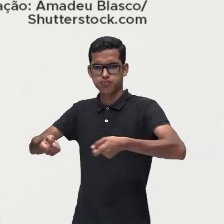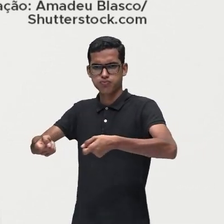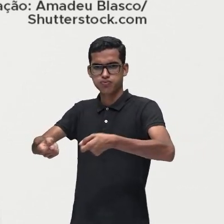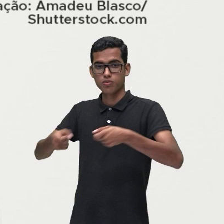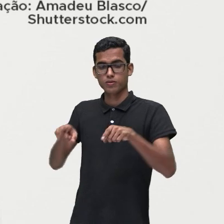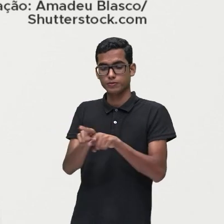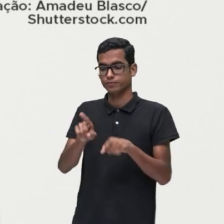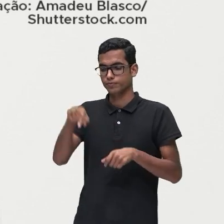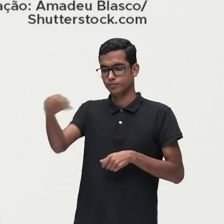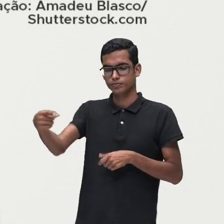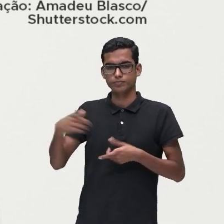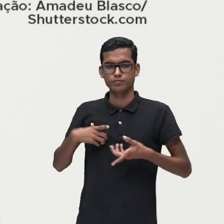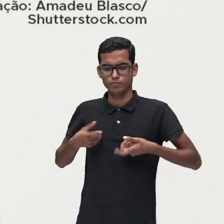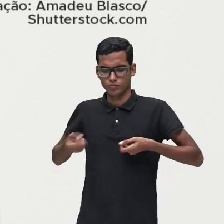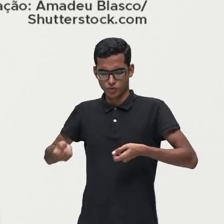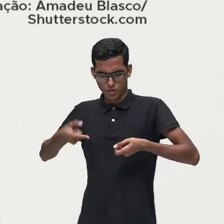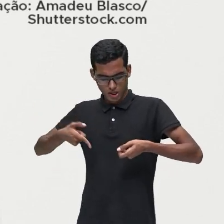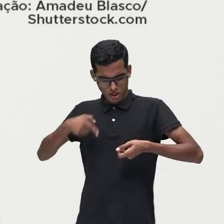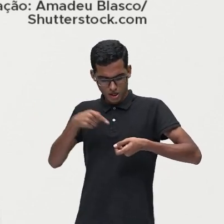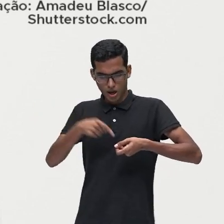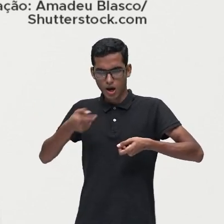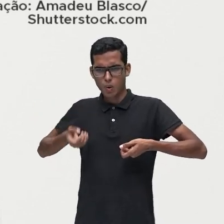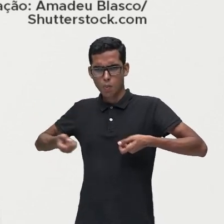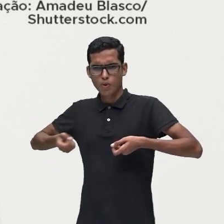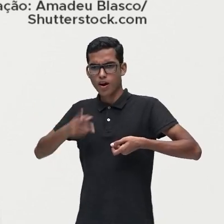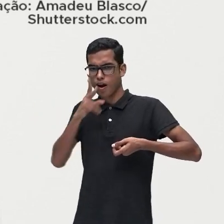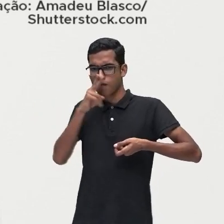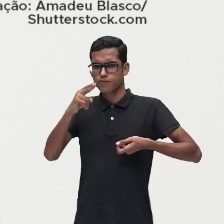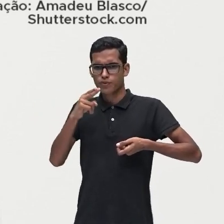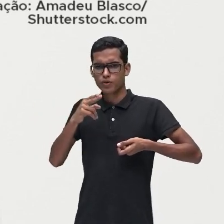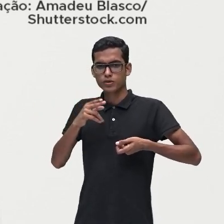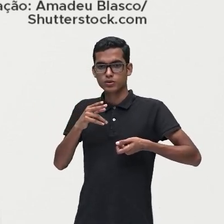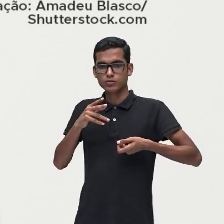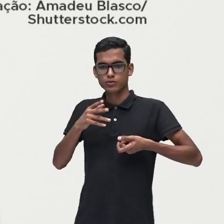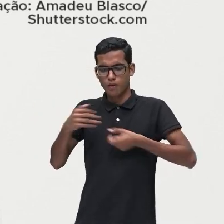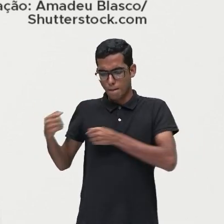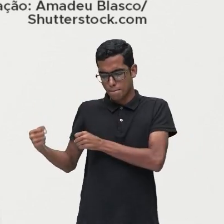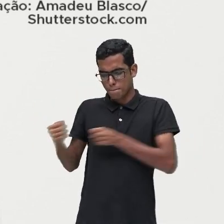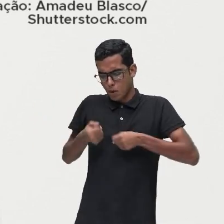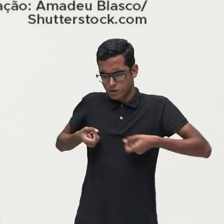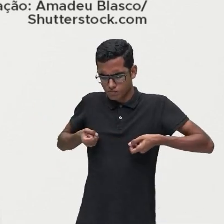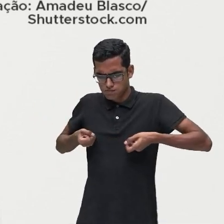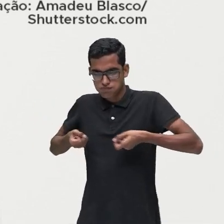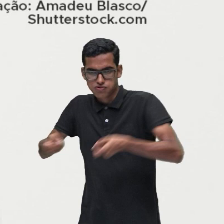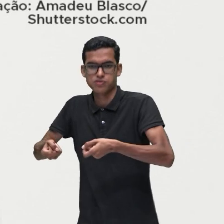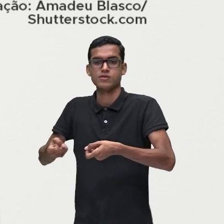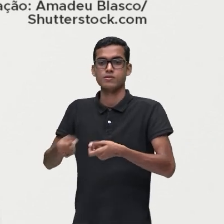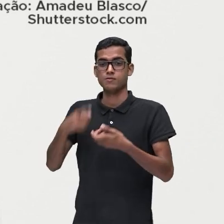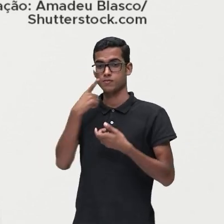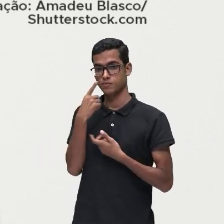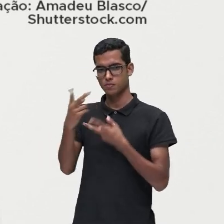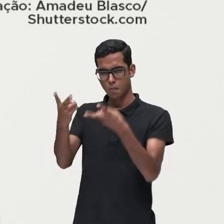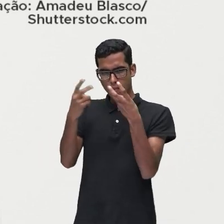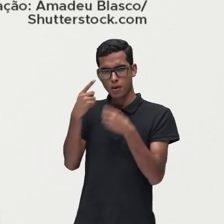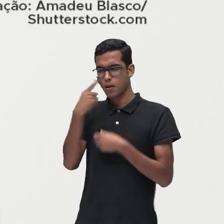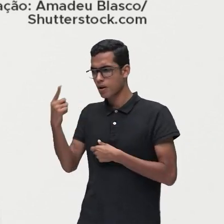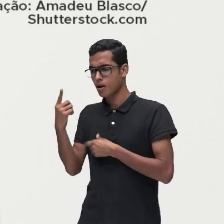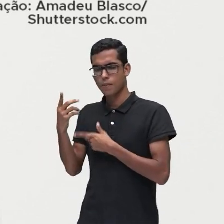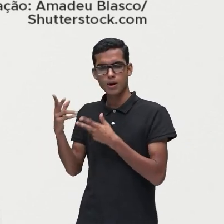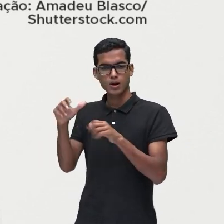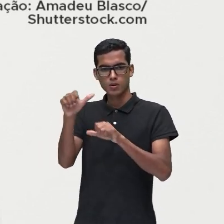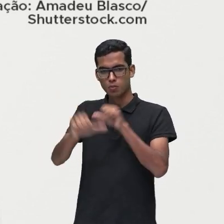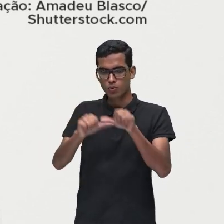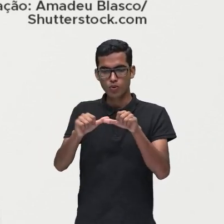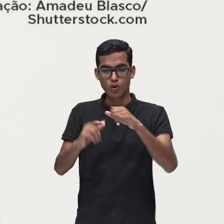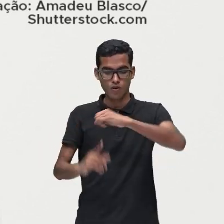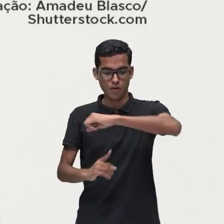vai precisar ser aplicada a força. Então, reparem que mudou, o ponto de apoio não está mais no meio,